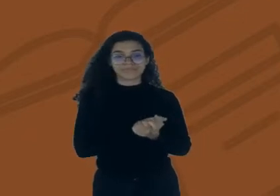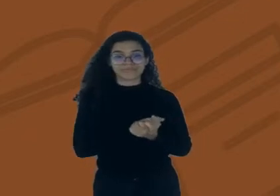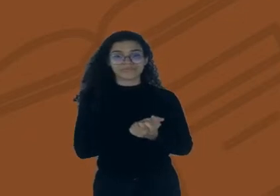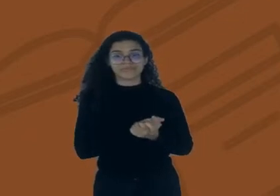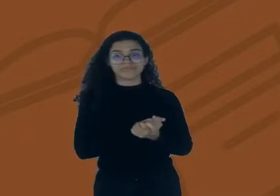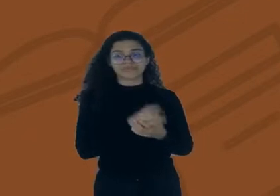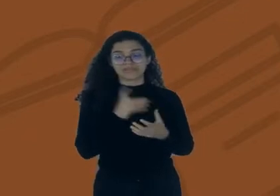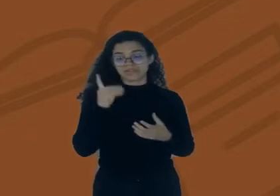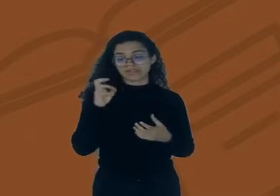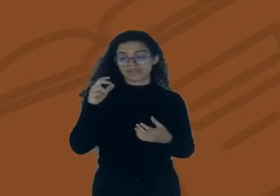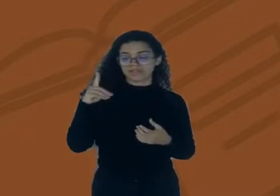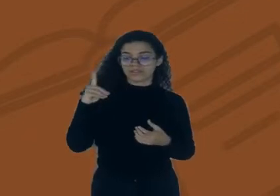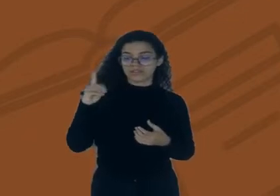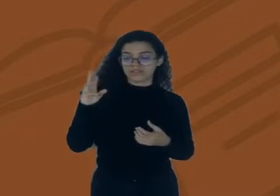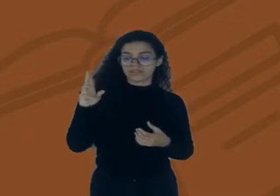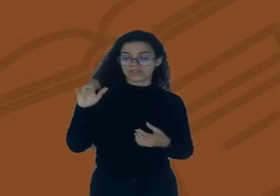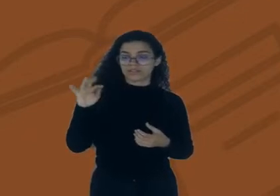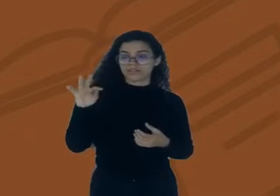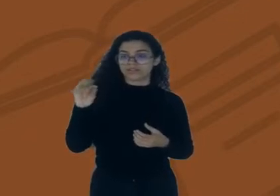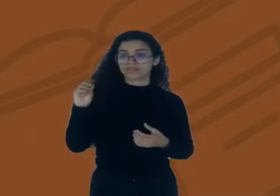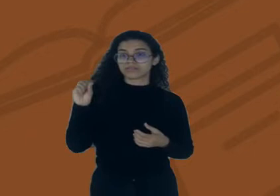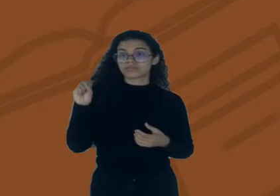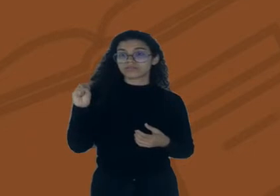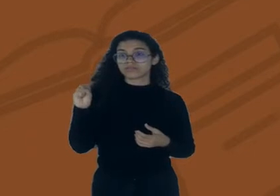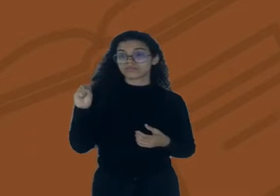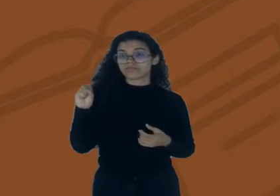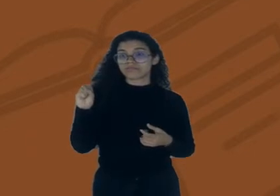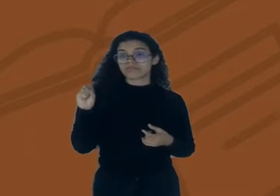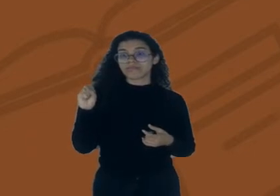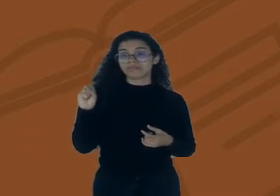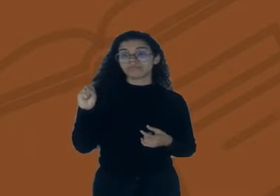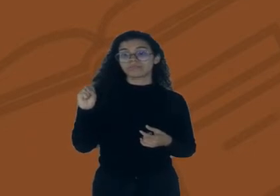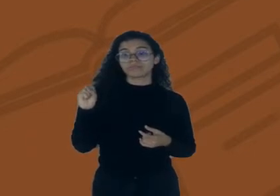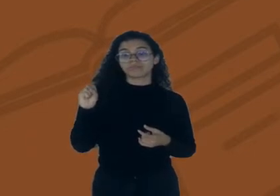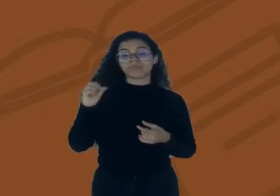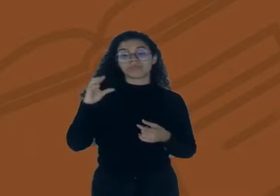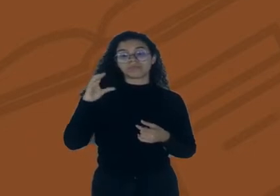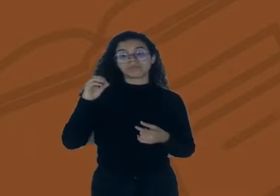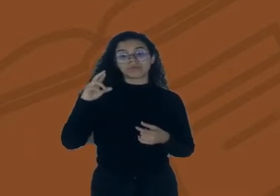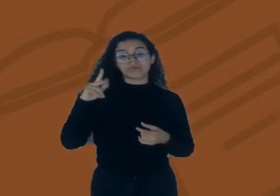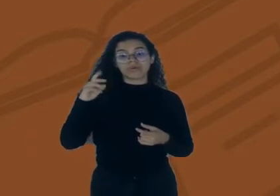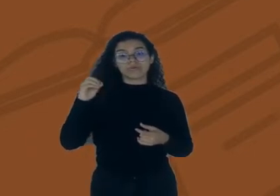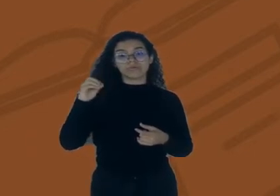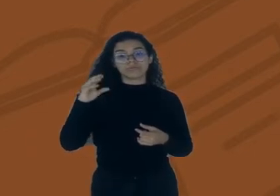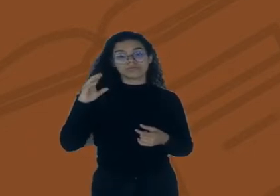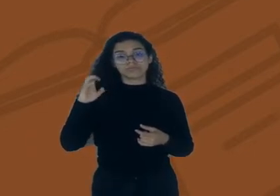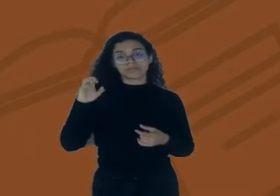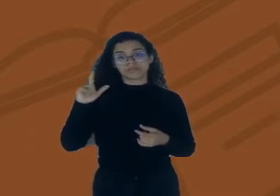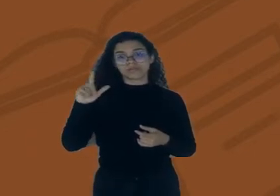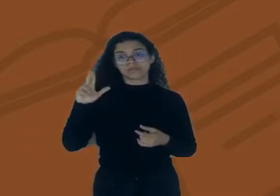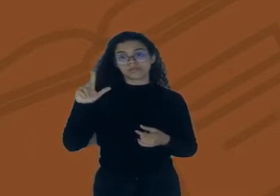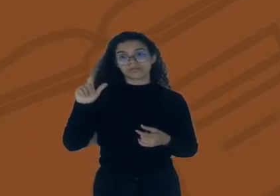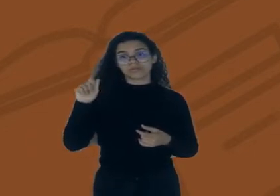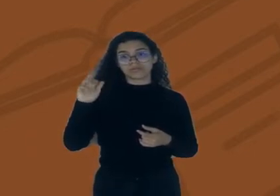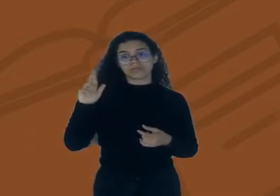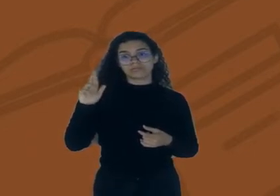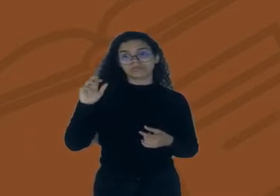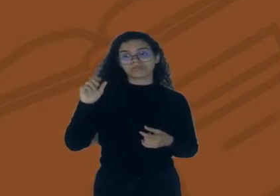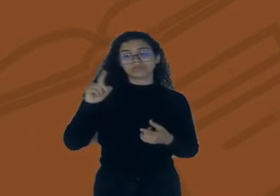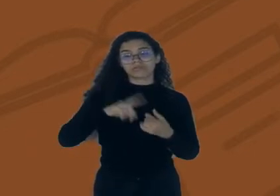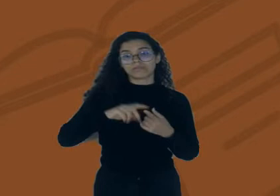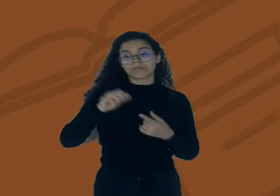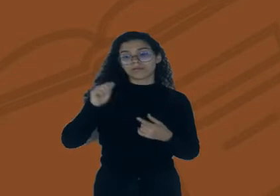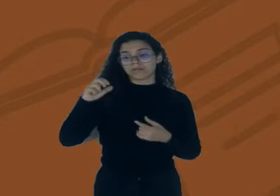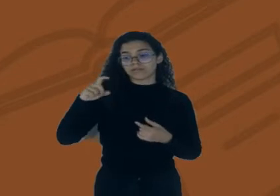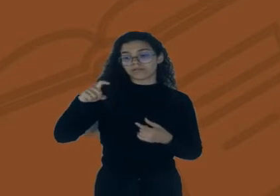os dendritos, o corpo celular e os axônios. Eita, professor, olha, ciências da